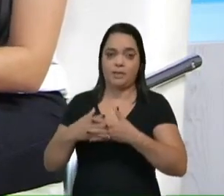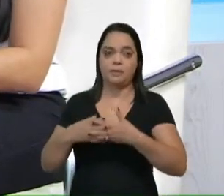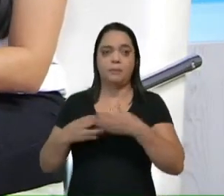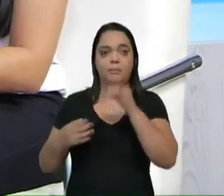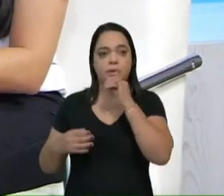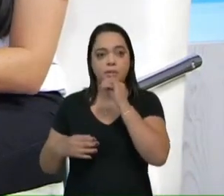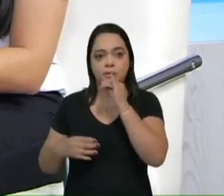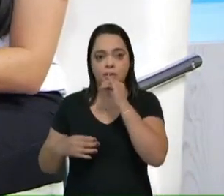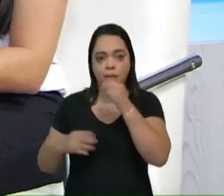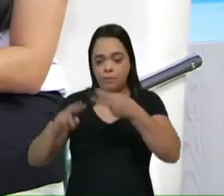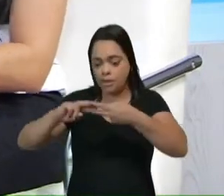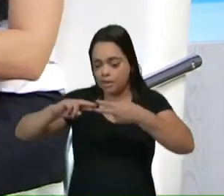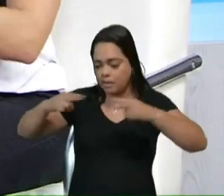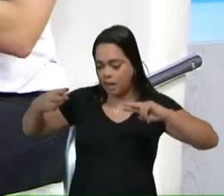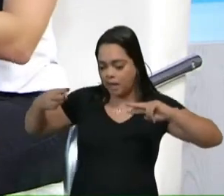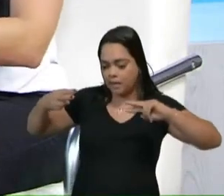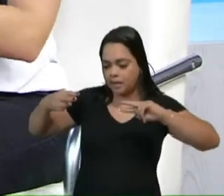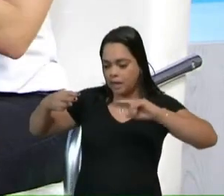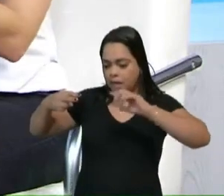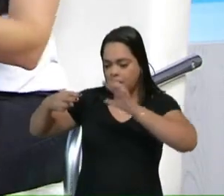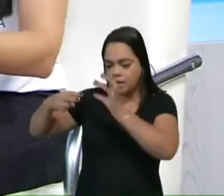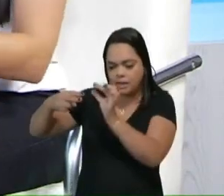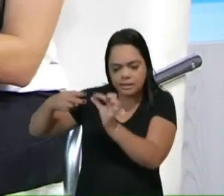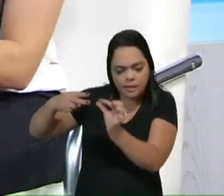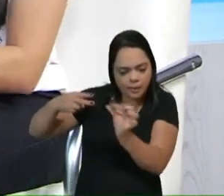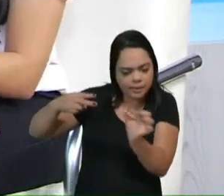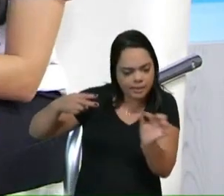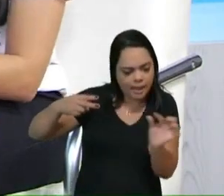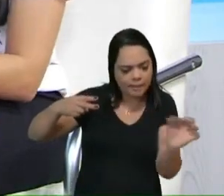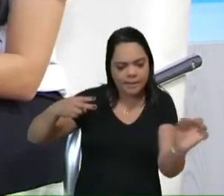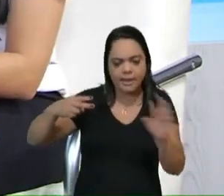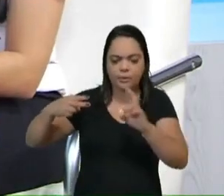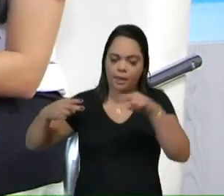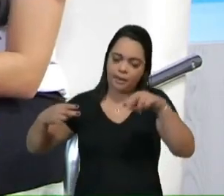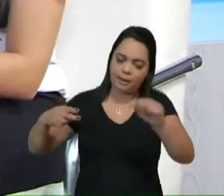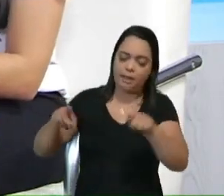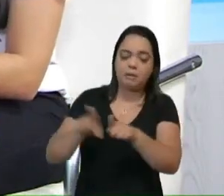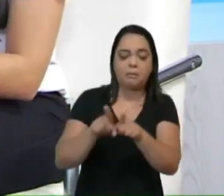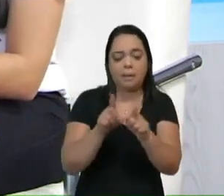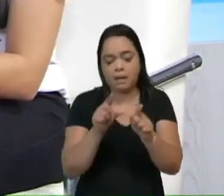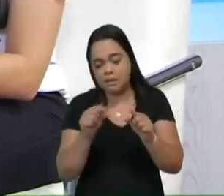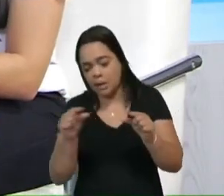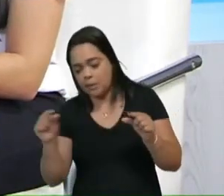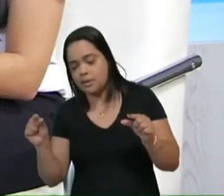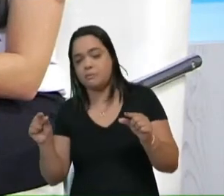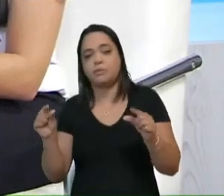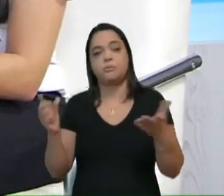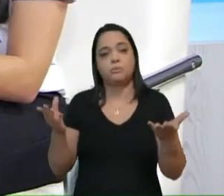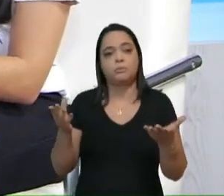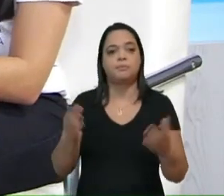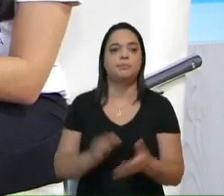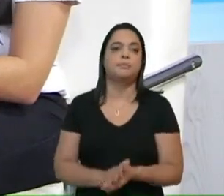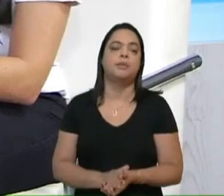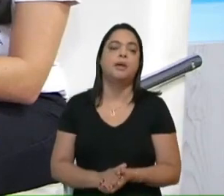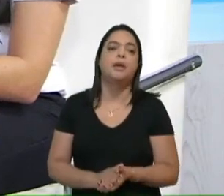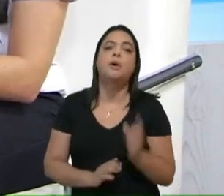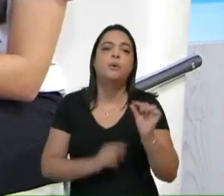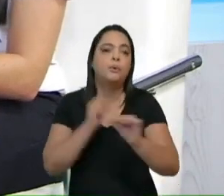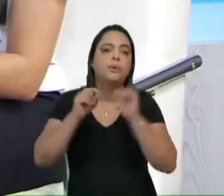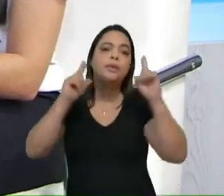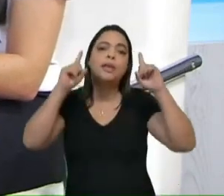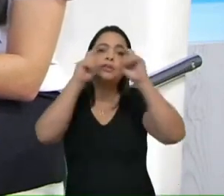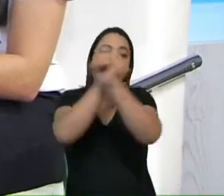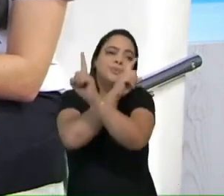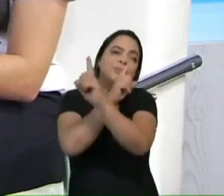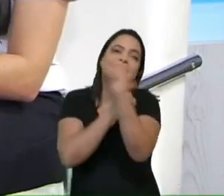DNA e de de RNA Existem várias variações mas eh O que que é a dificuldade desses testes